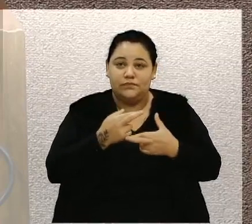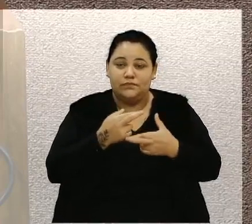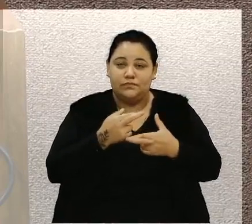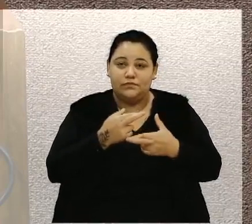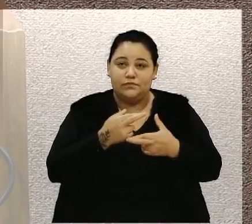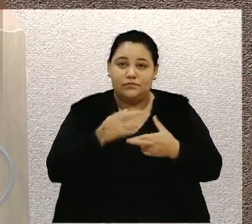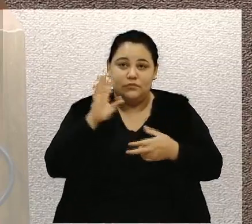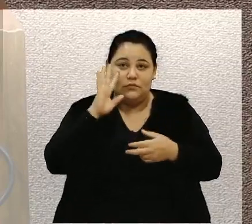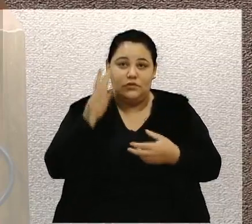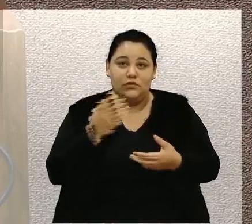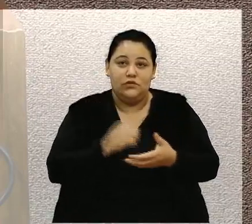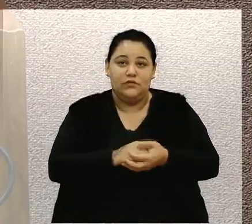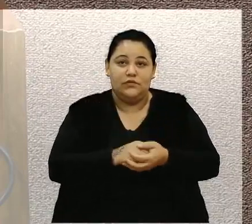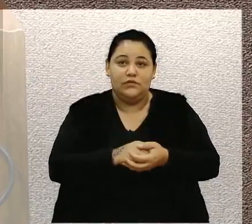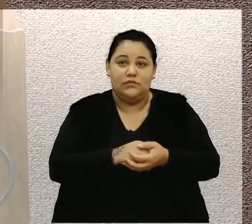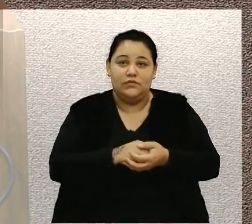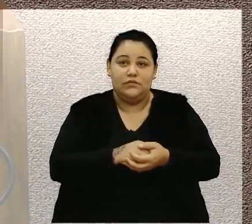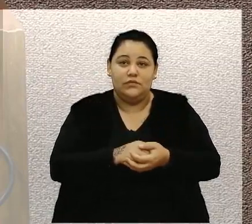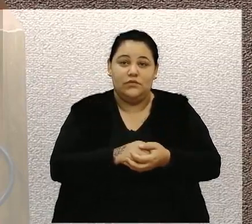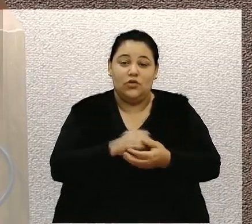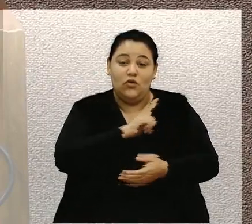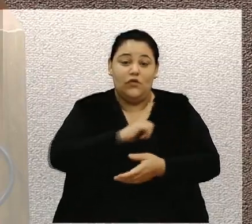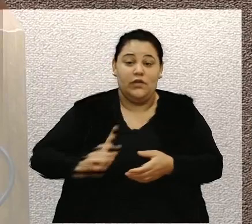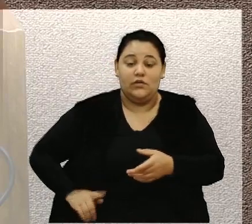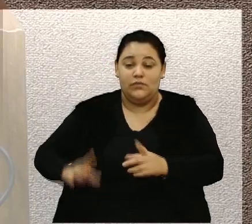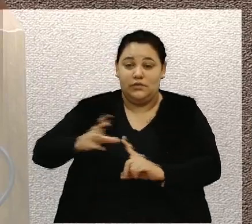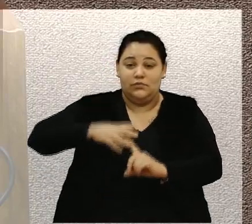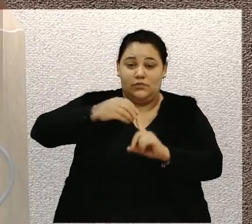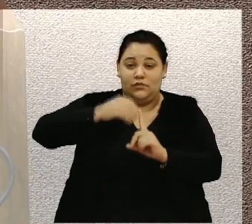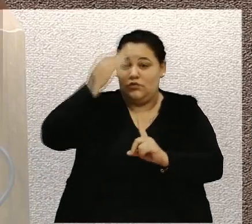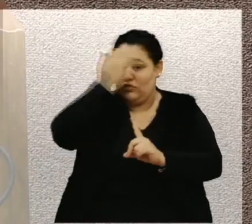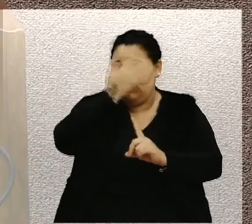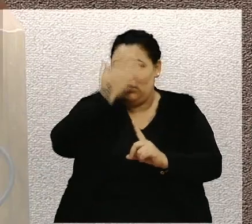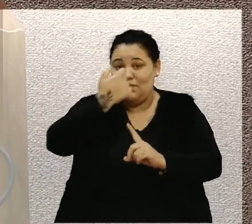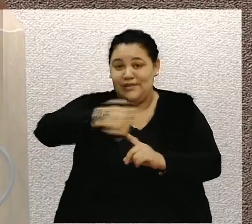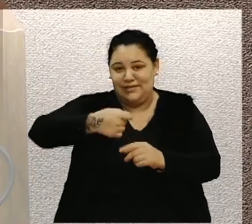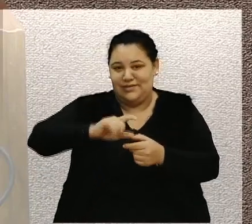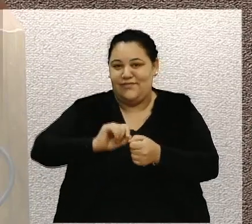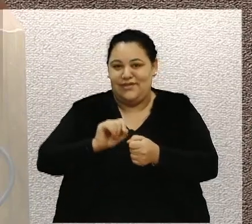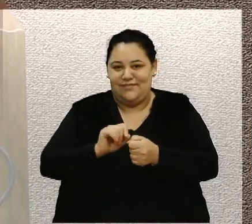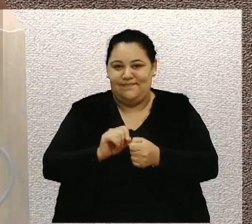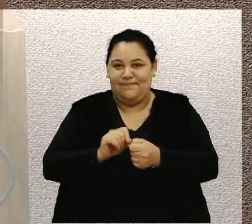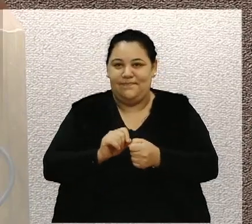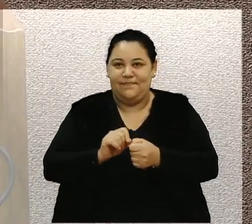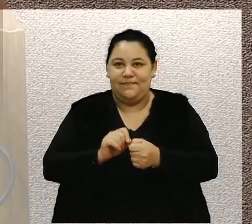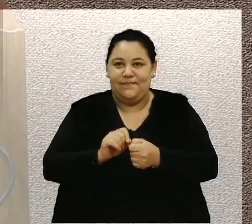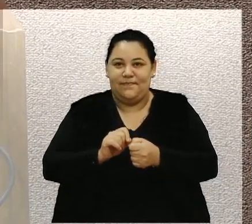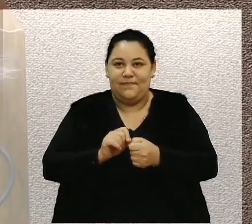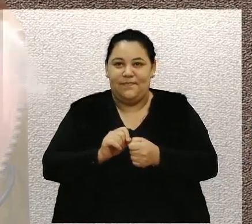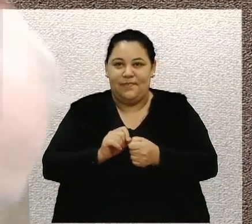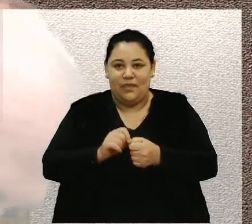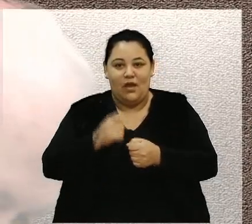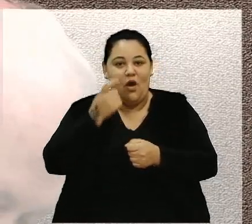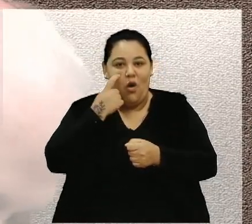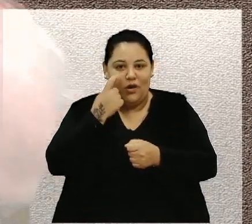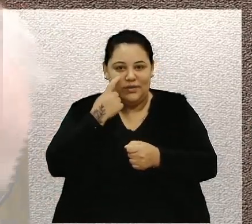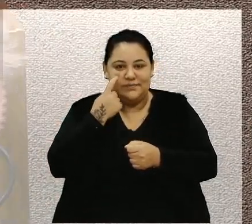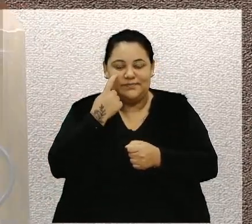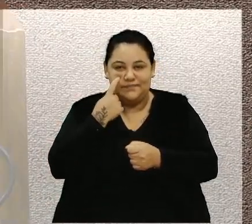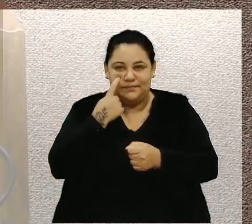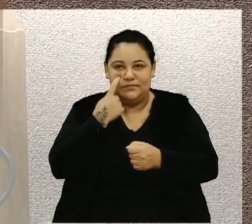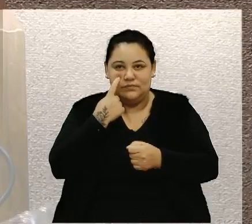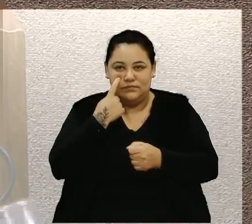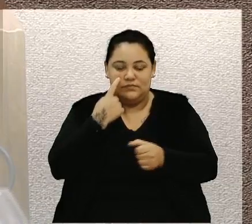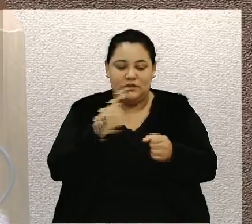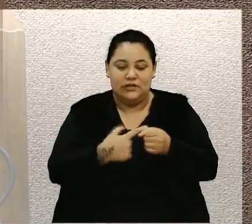que o governo, principalmente o prefeito Adiló, deve fazer. Olha, ele está passando por um momento, realmente a cidade,